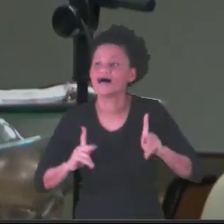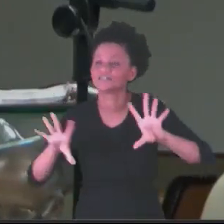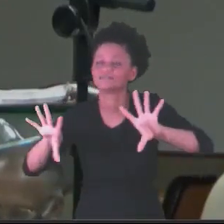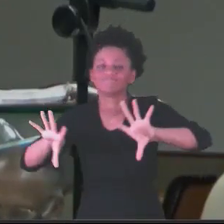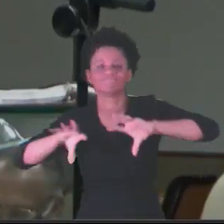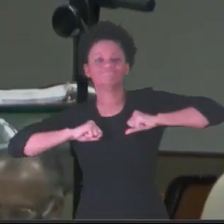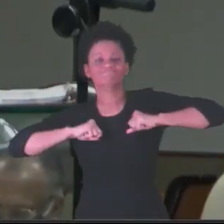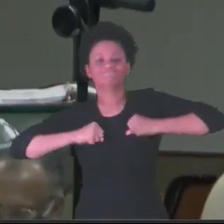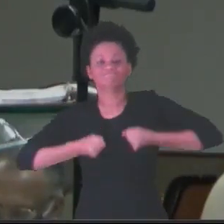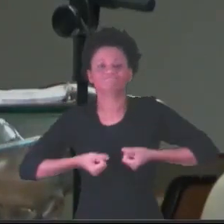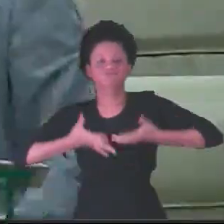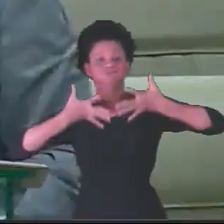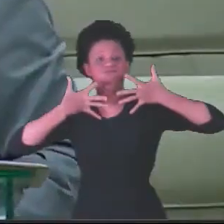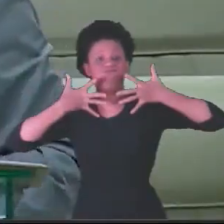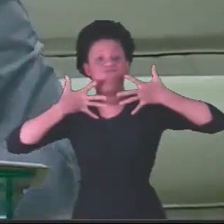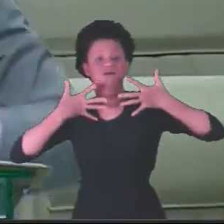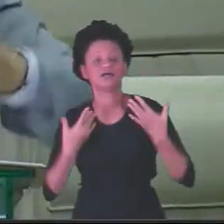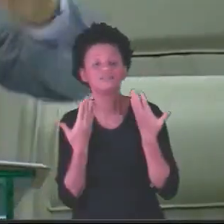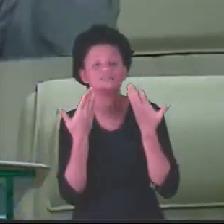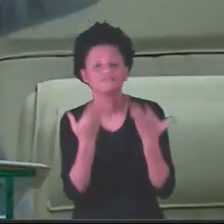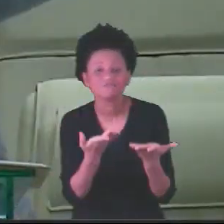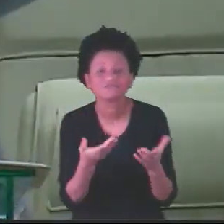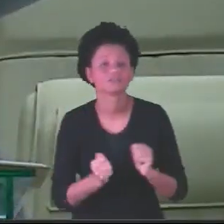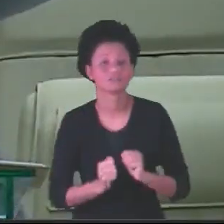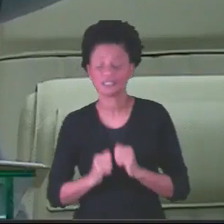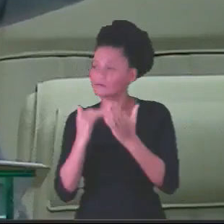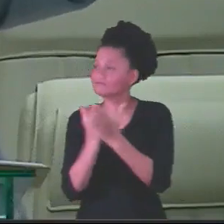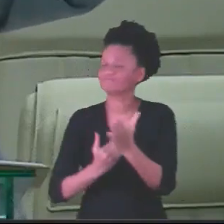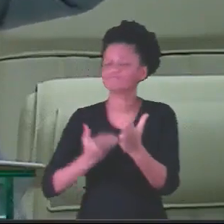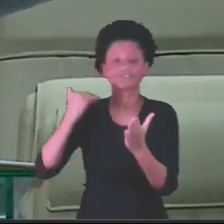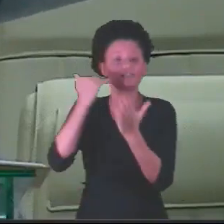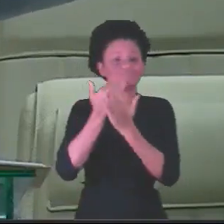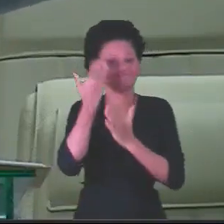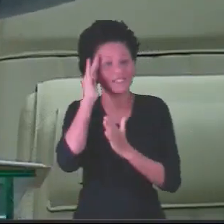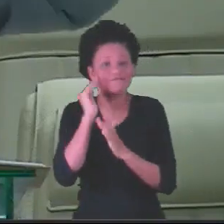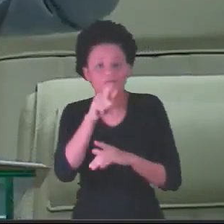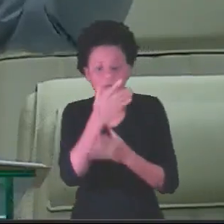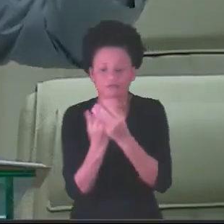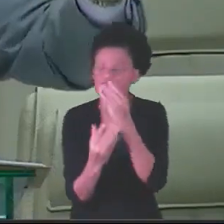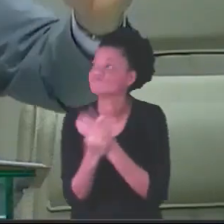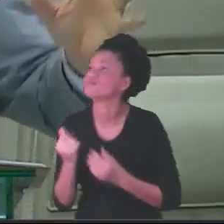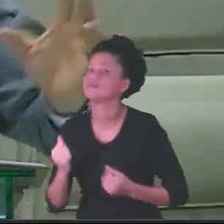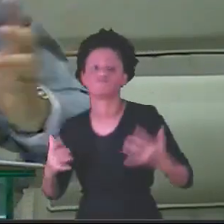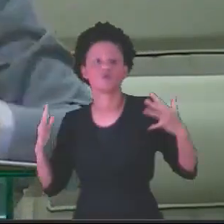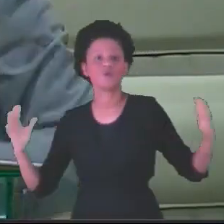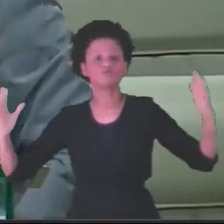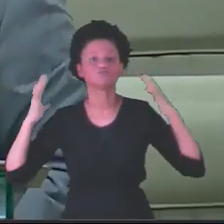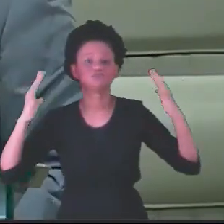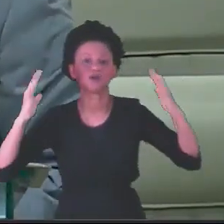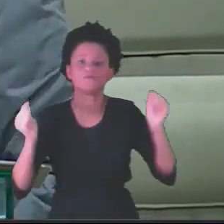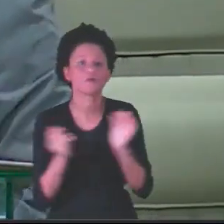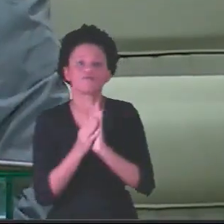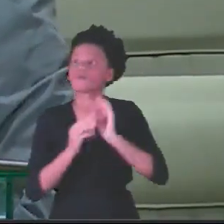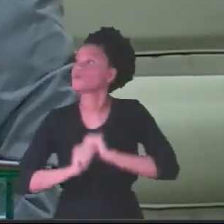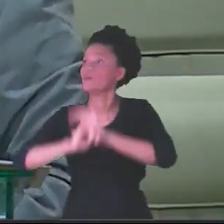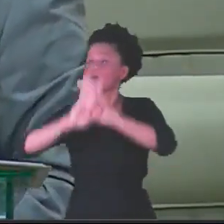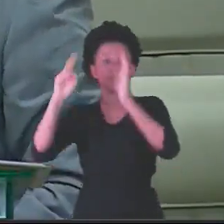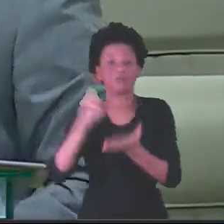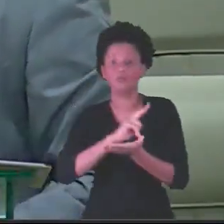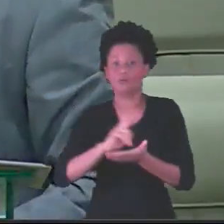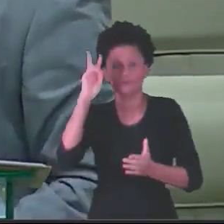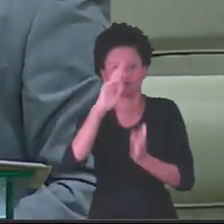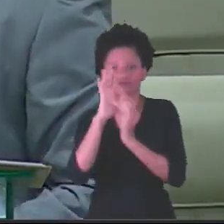em cristo jesus que você possa levantar as suas mãos para o céu nesta noite se qualificam em